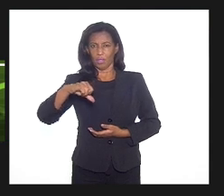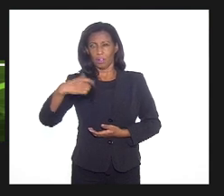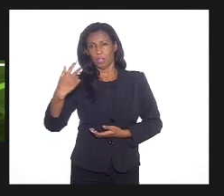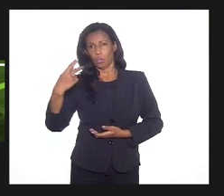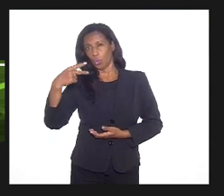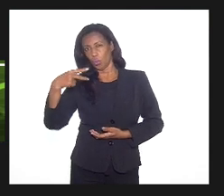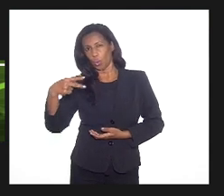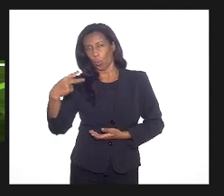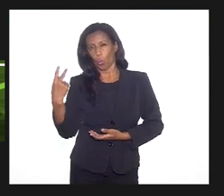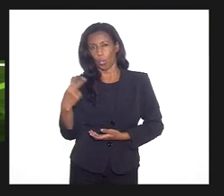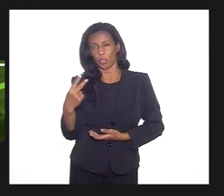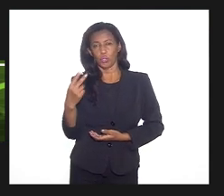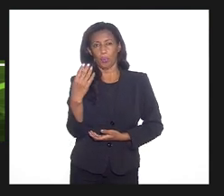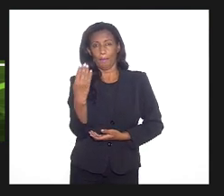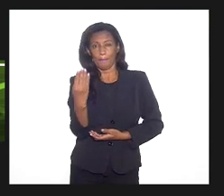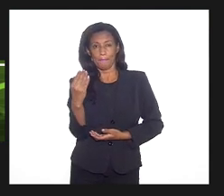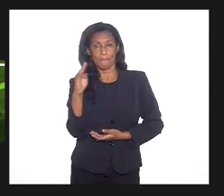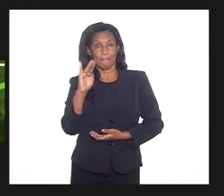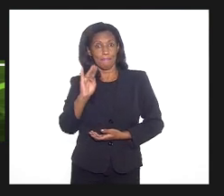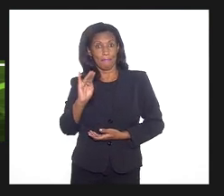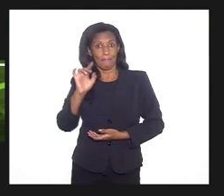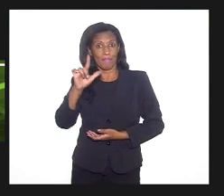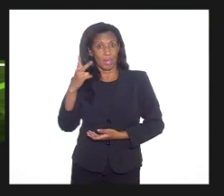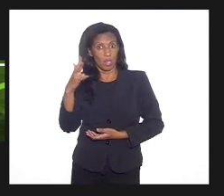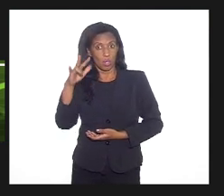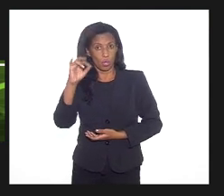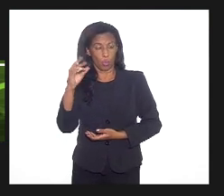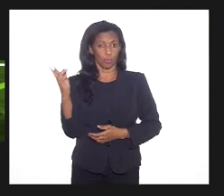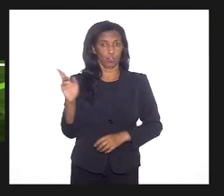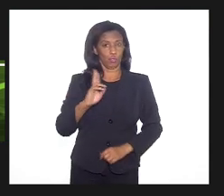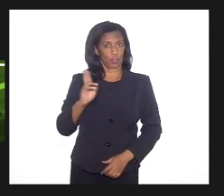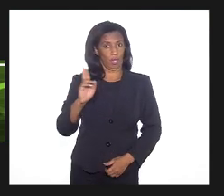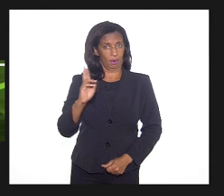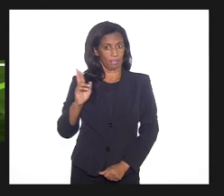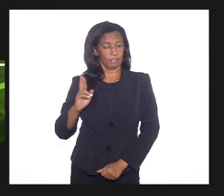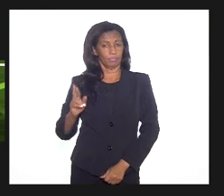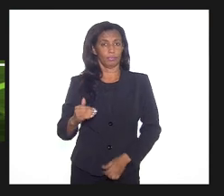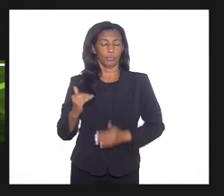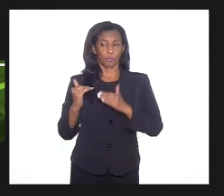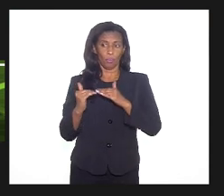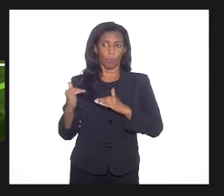bilhões de reais, né? O que representou